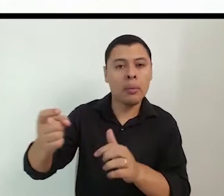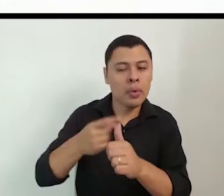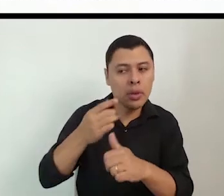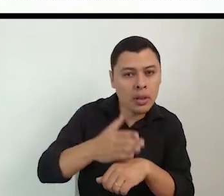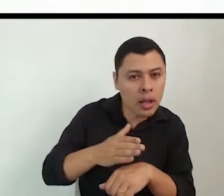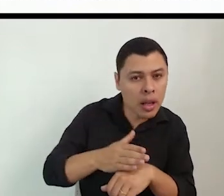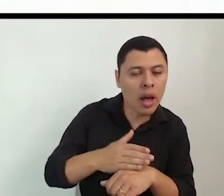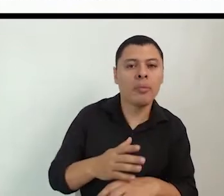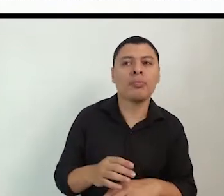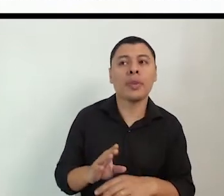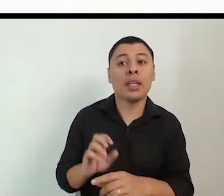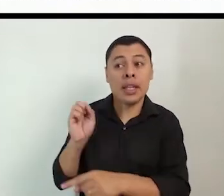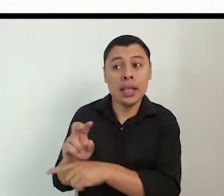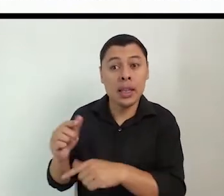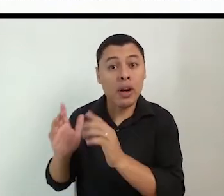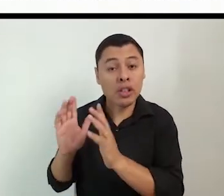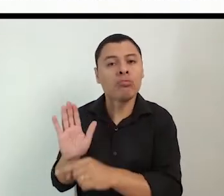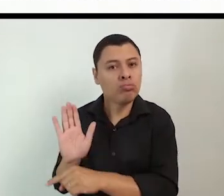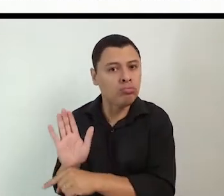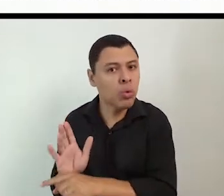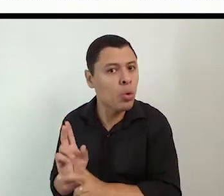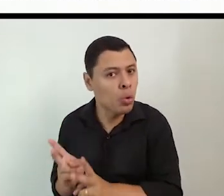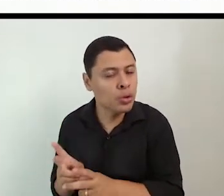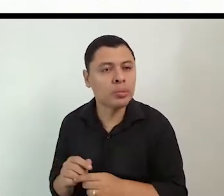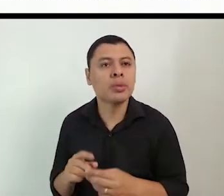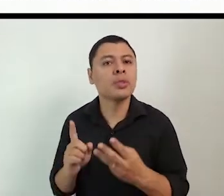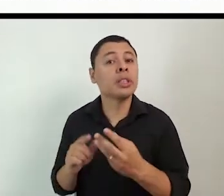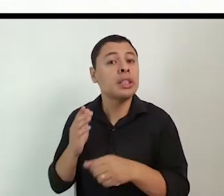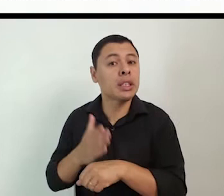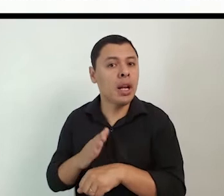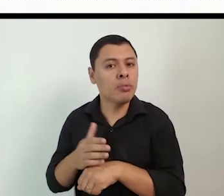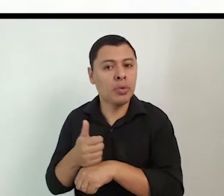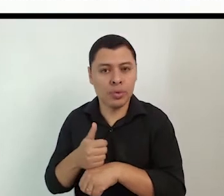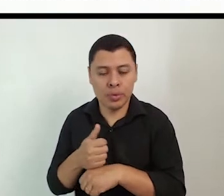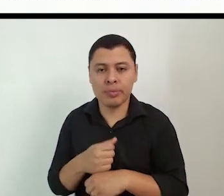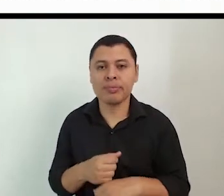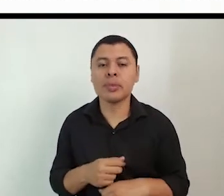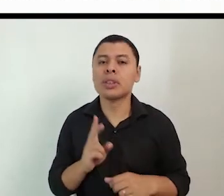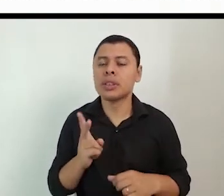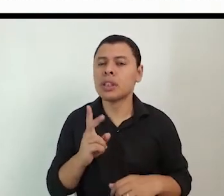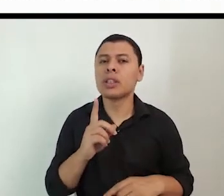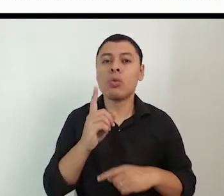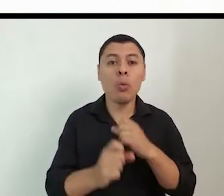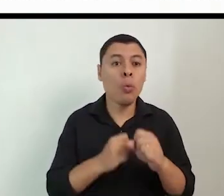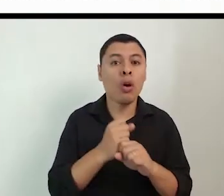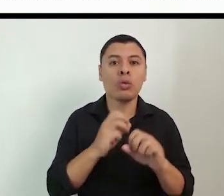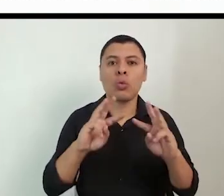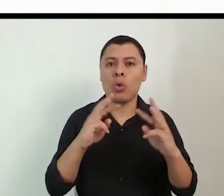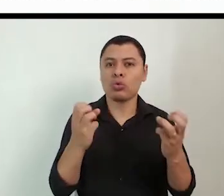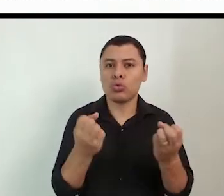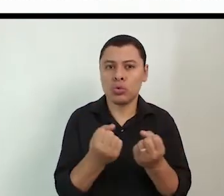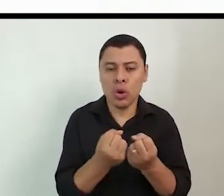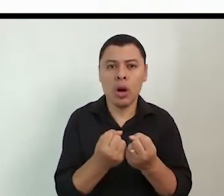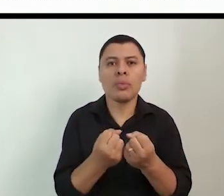treinamento profissional. Eles também fazem eventos anuais, que são workshops para grandes empresas, para empresas